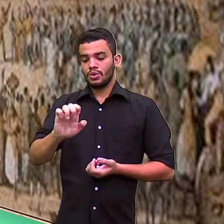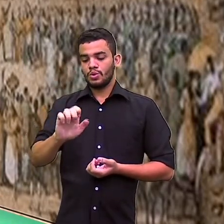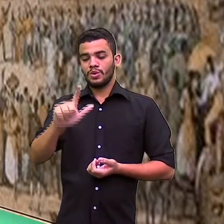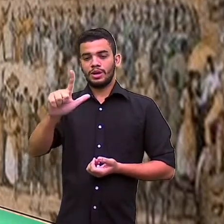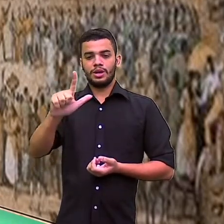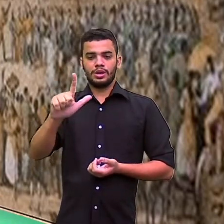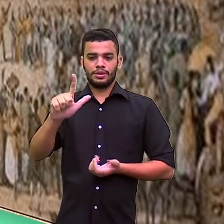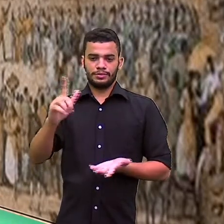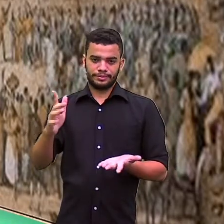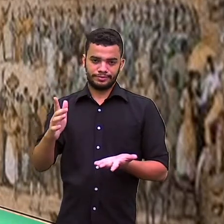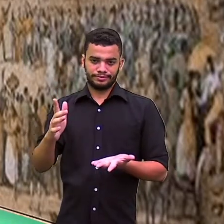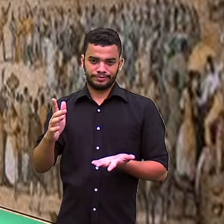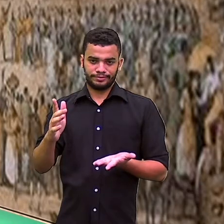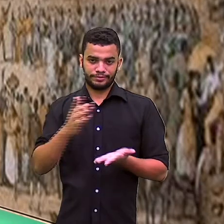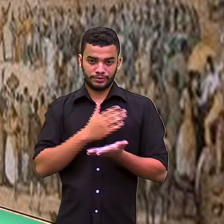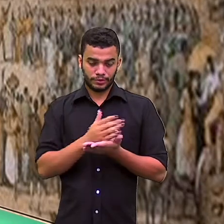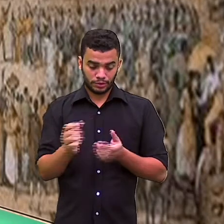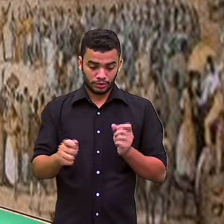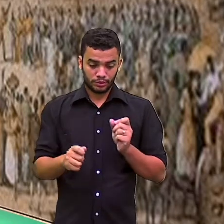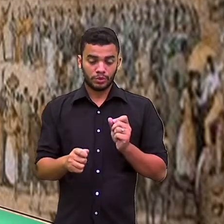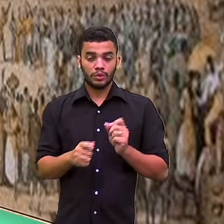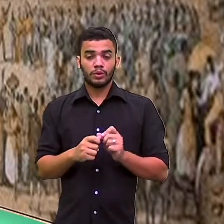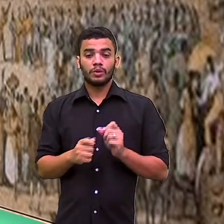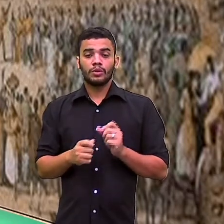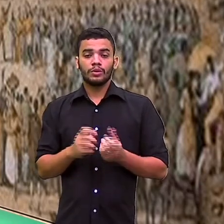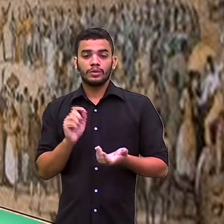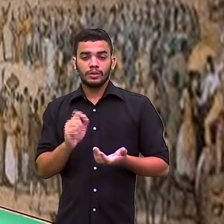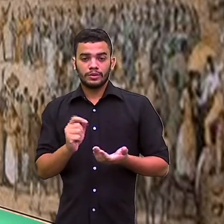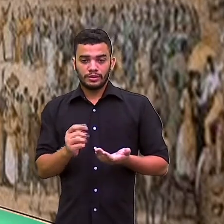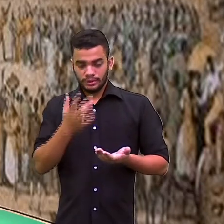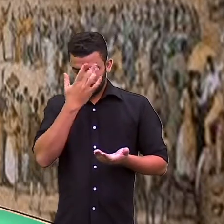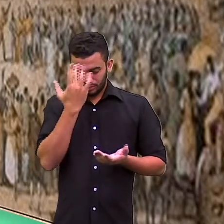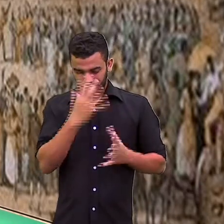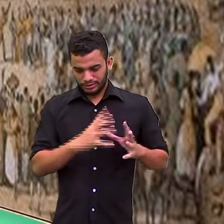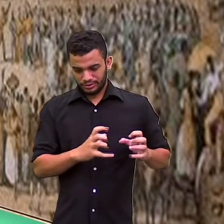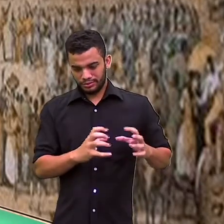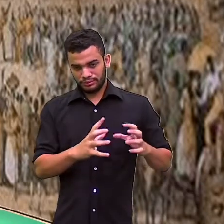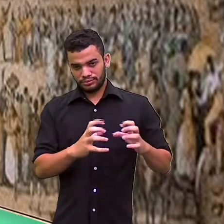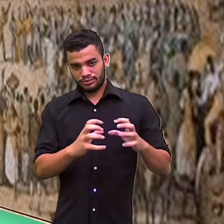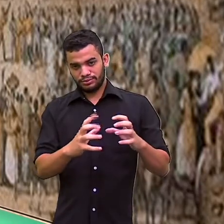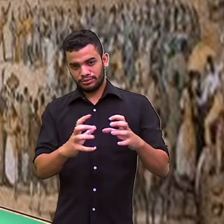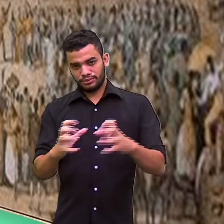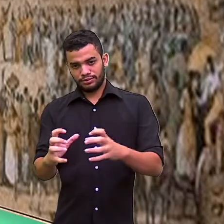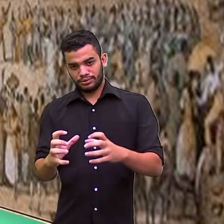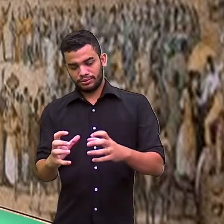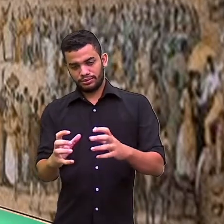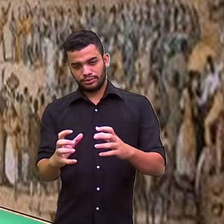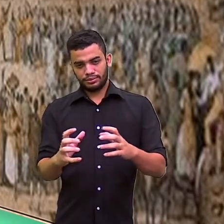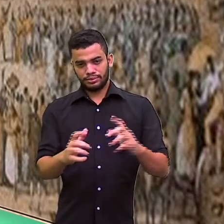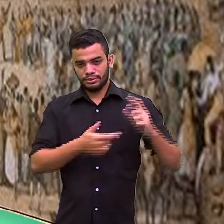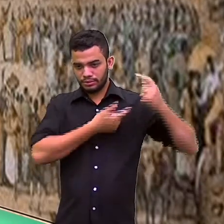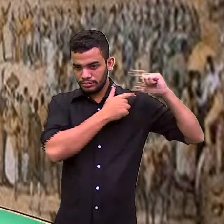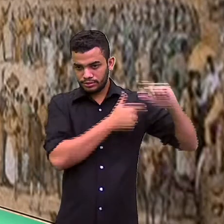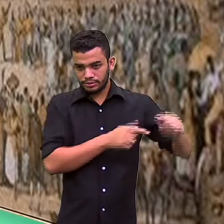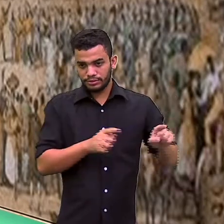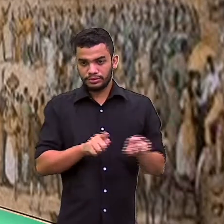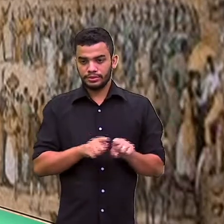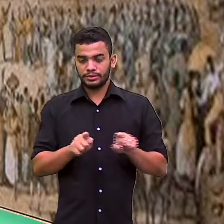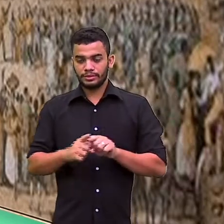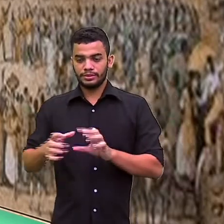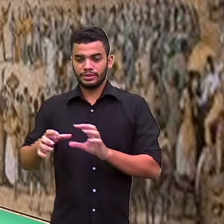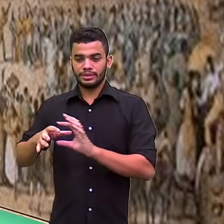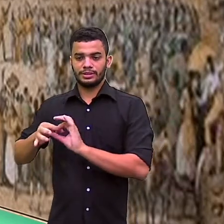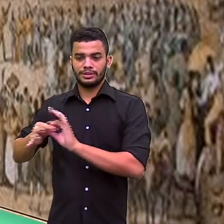cabanos, que são os conservadores, e os bem-te-vis, que são os liberais. Mas logo as